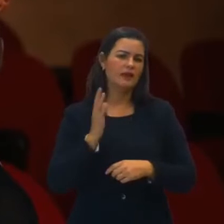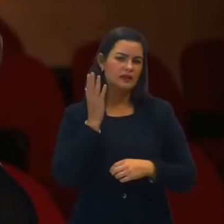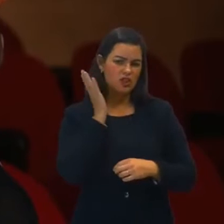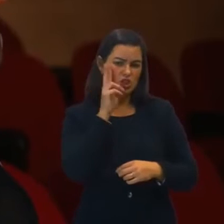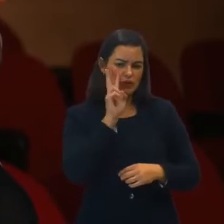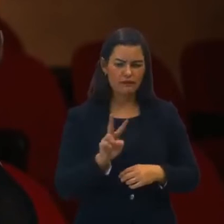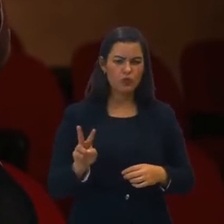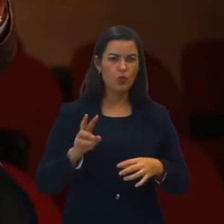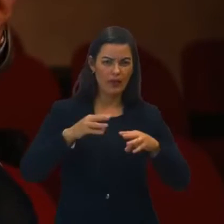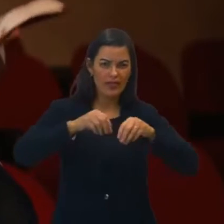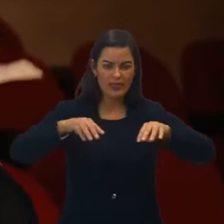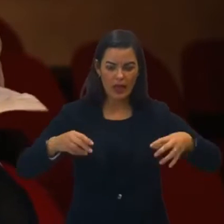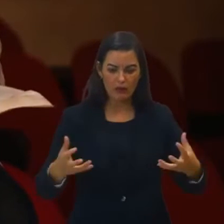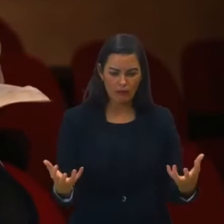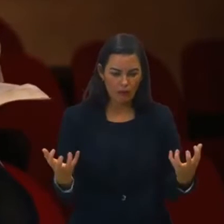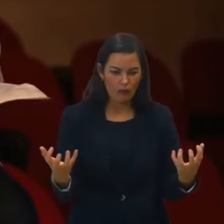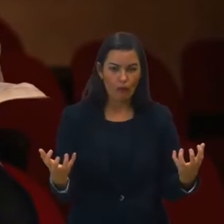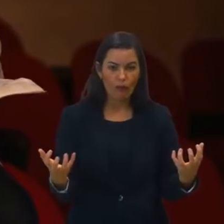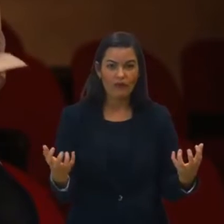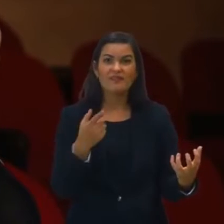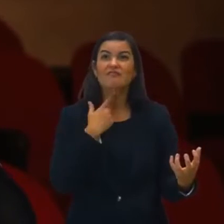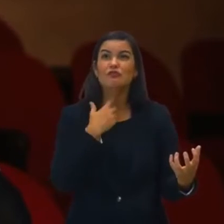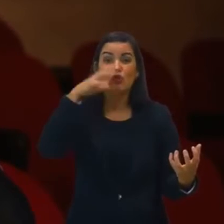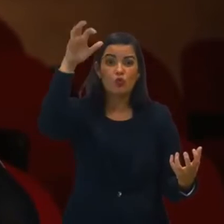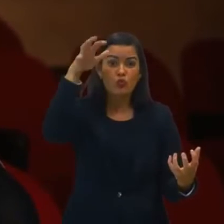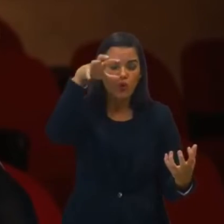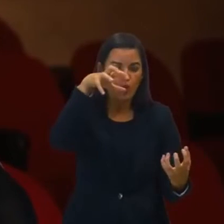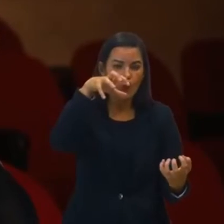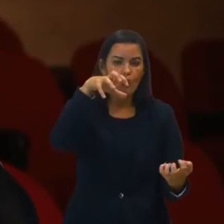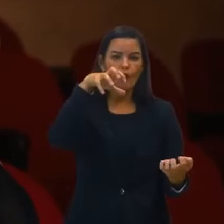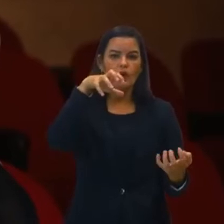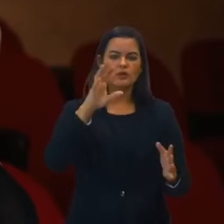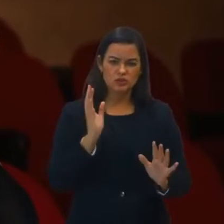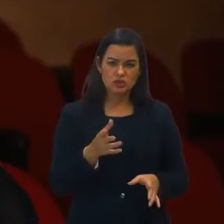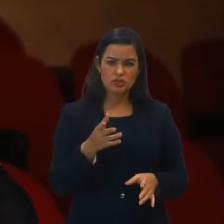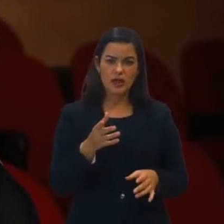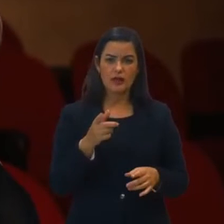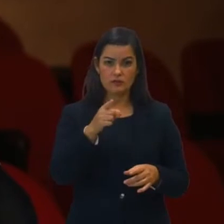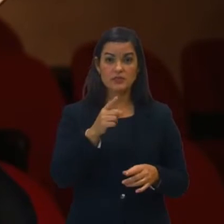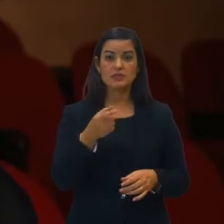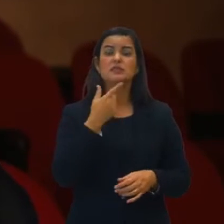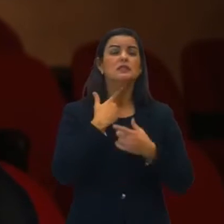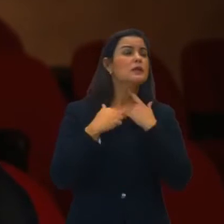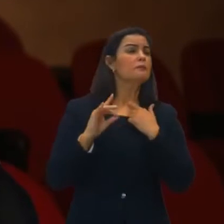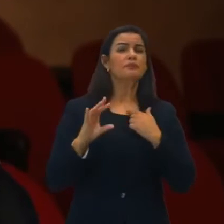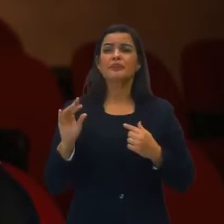terra seca, rachada, bramando por chuva. Eu não sei se você já passou sede num lugar ermo, sem